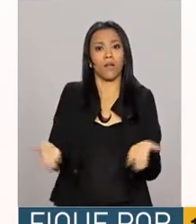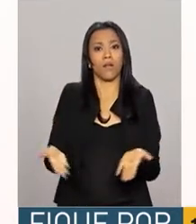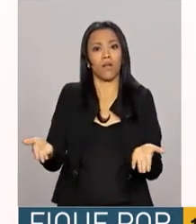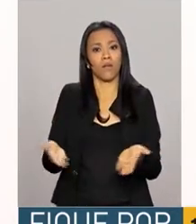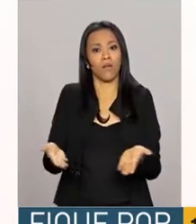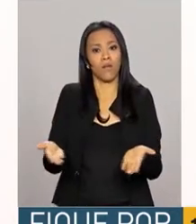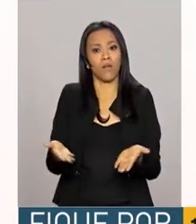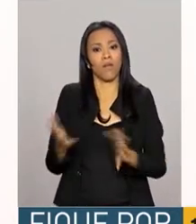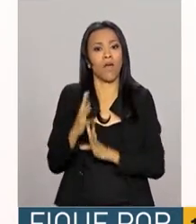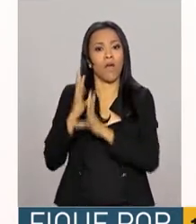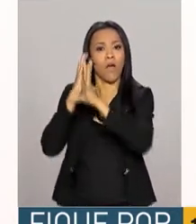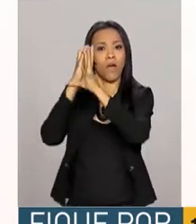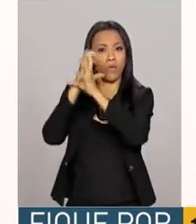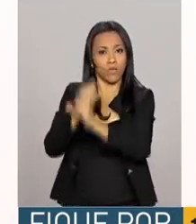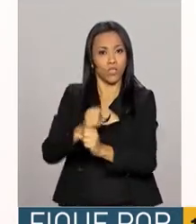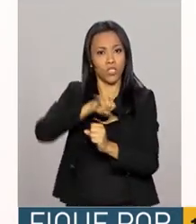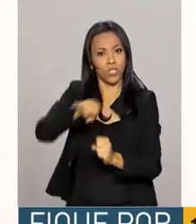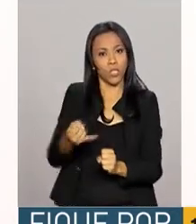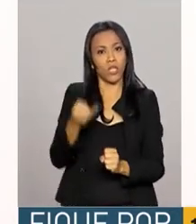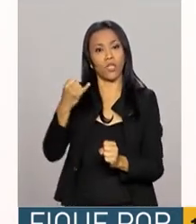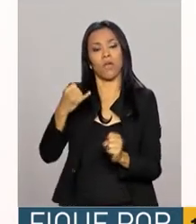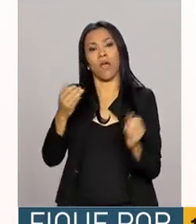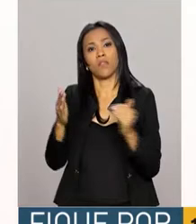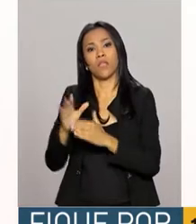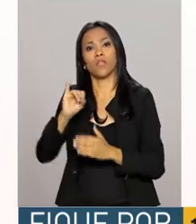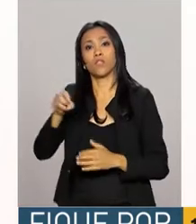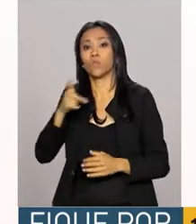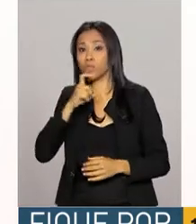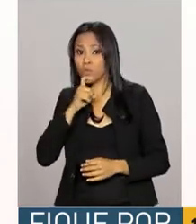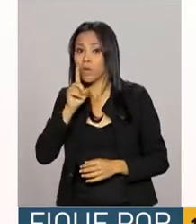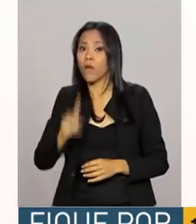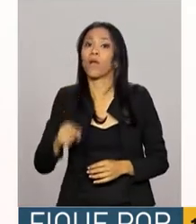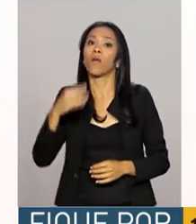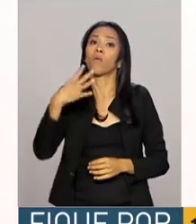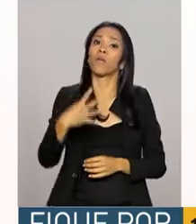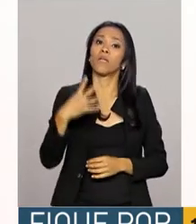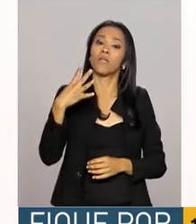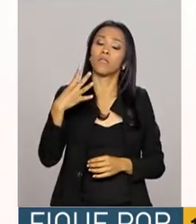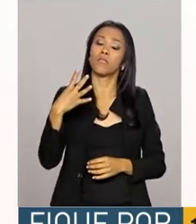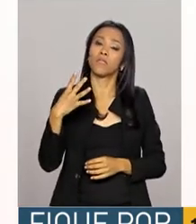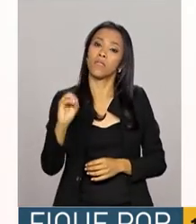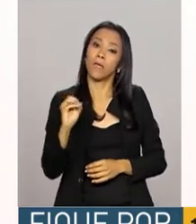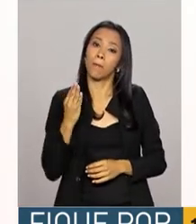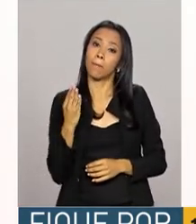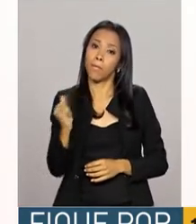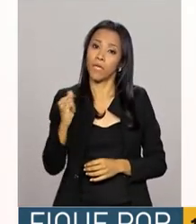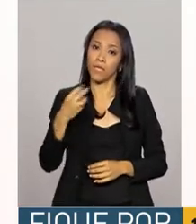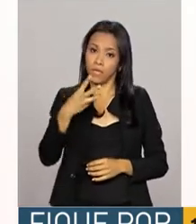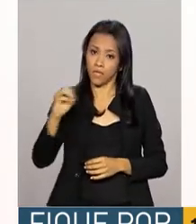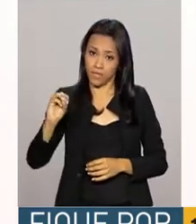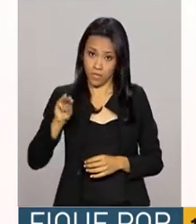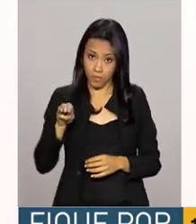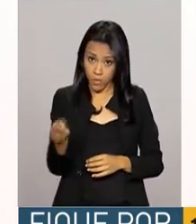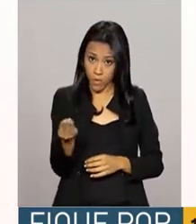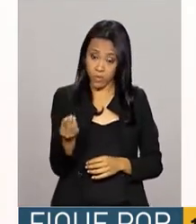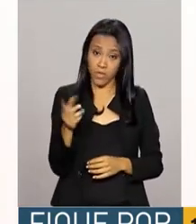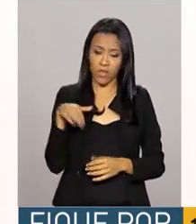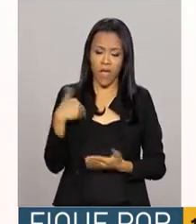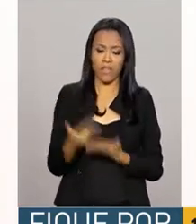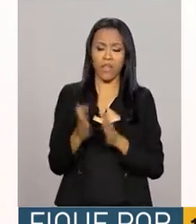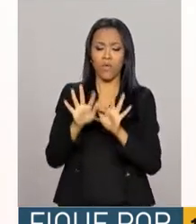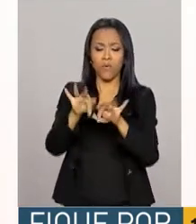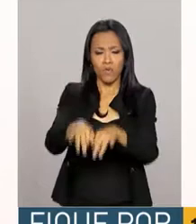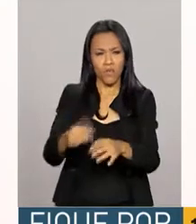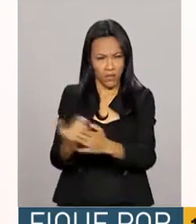acumulado de janeiro a junho de 2017 é de 40 bilhões e 300 milhões a indicar portanto que até o final do ano